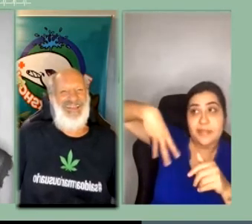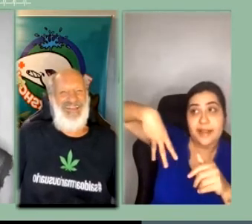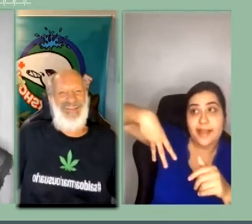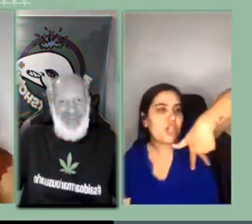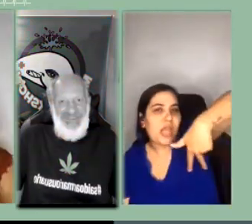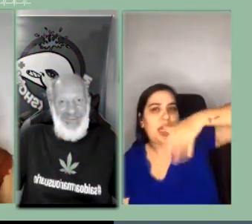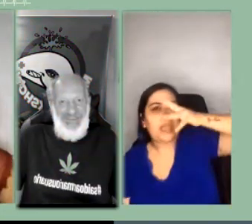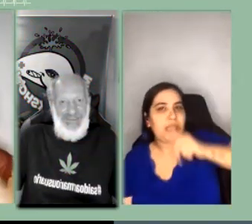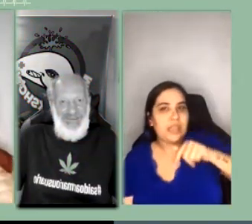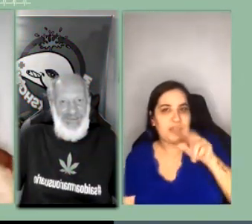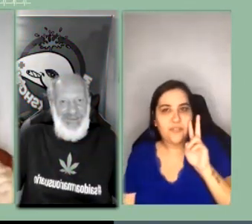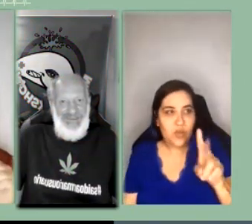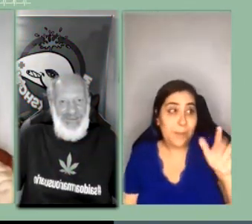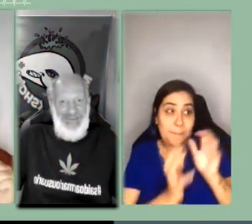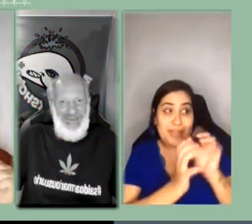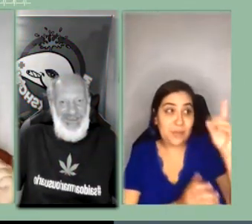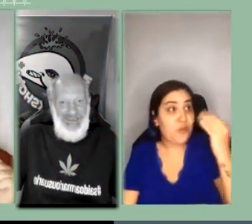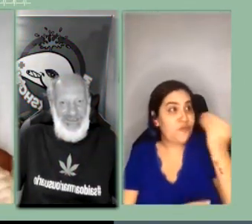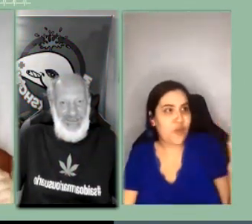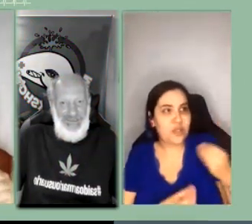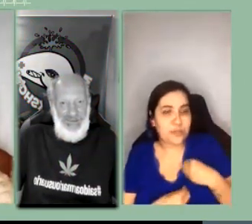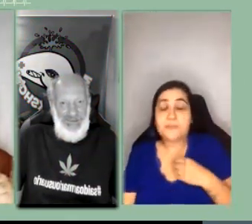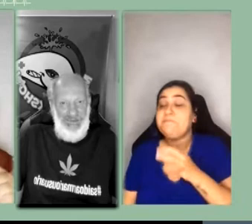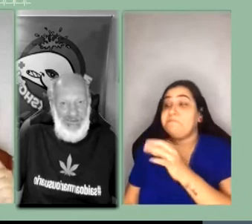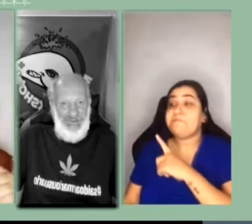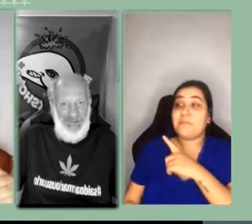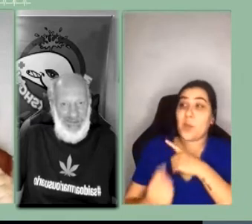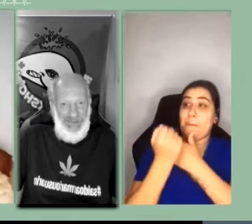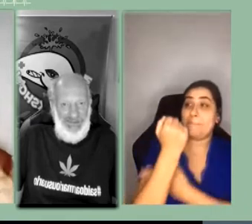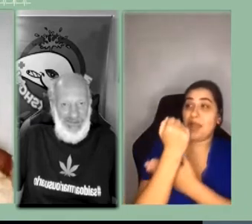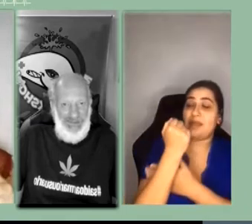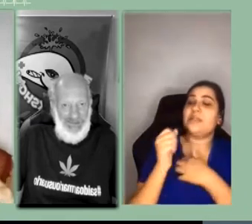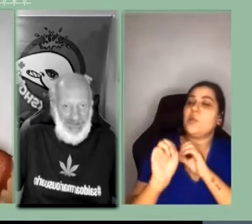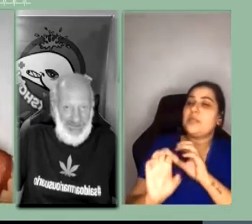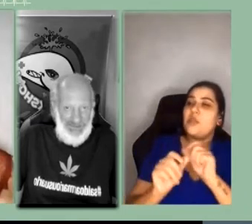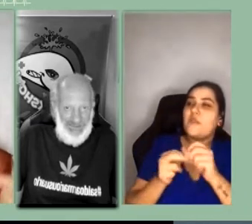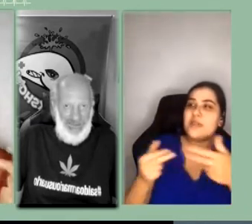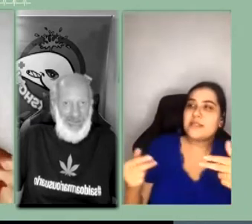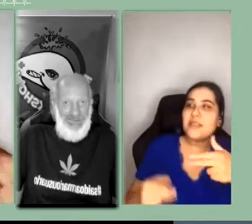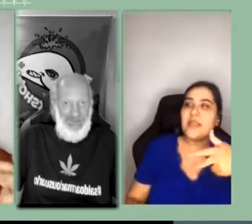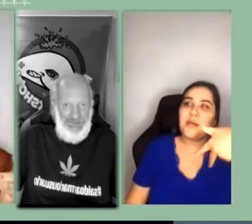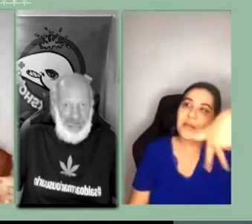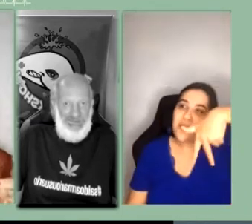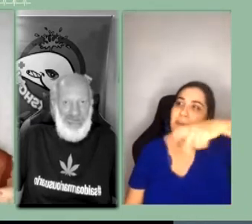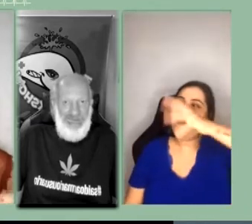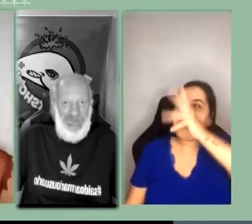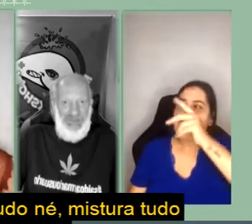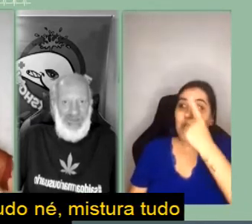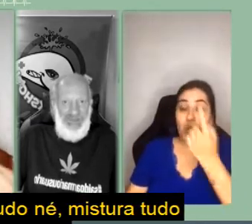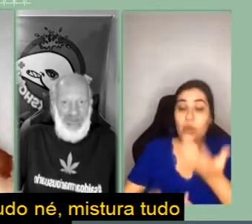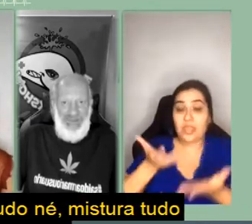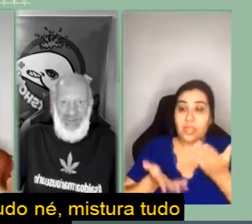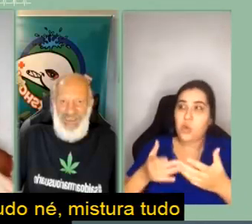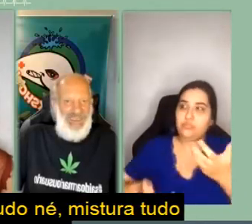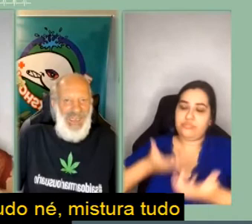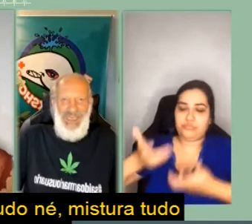viu? E tem uma pasta que eu ensino a fazer com pé de galinha. Cozinha 1 quilo de pé de galinha, você faz